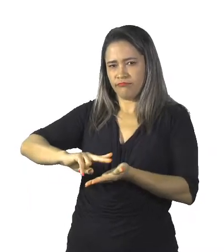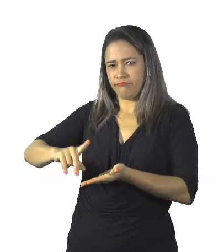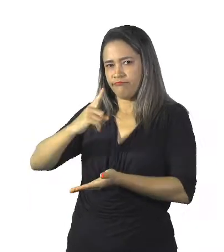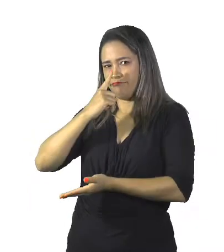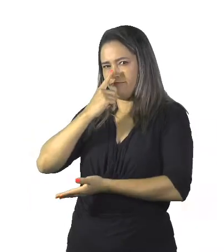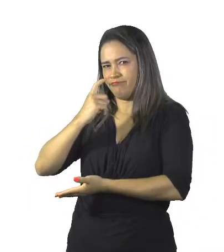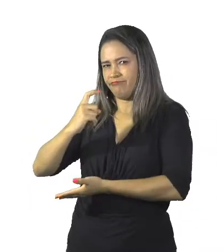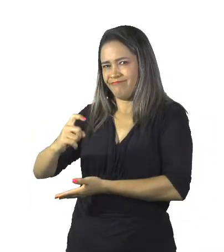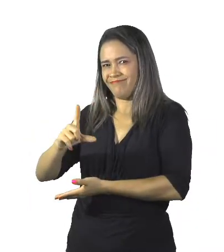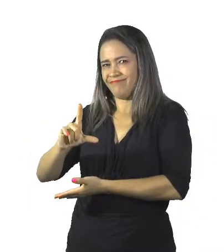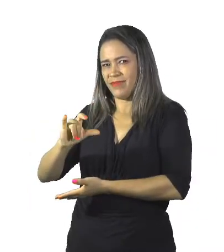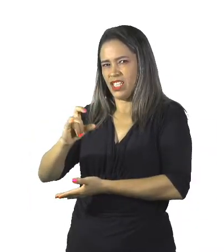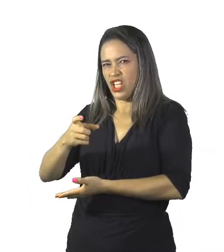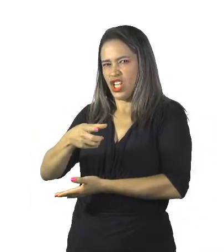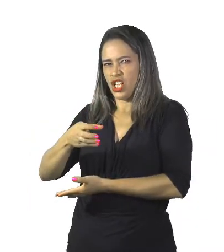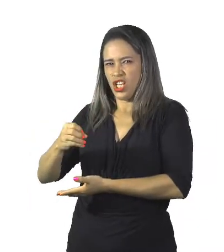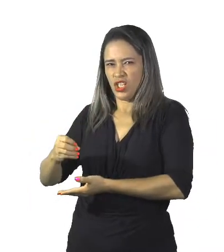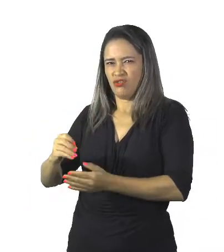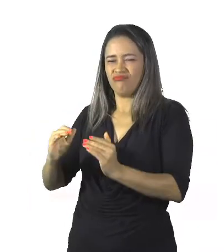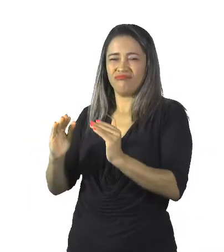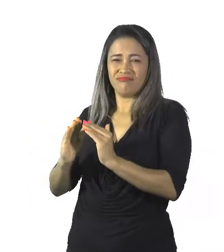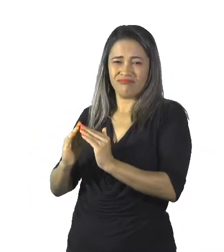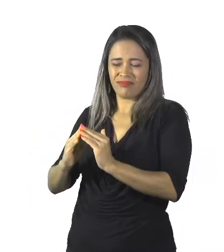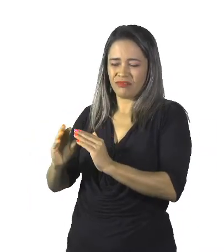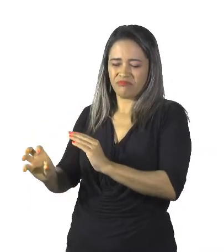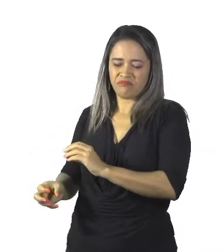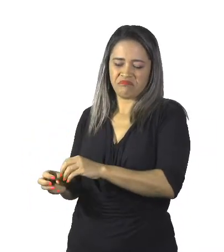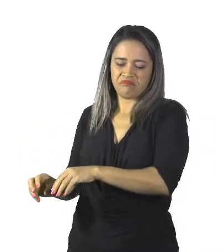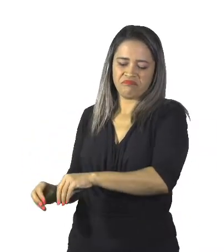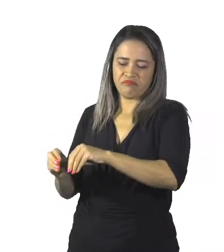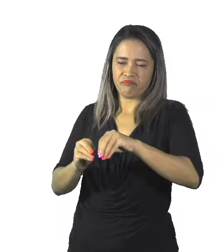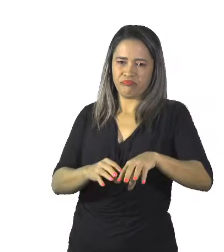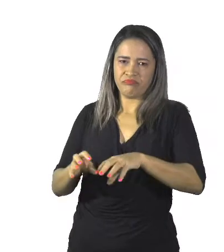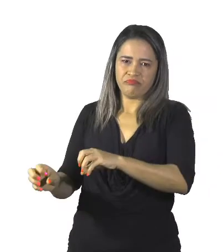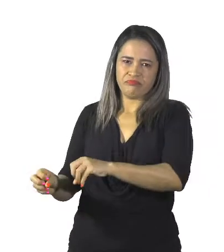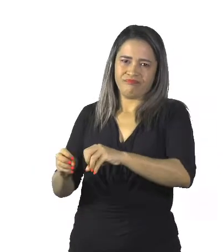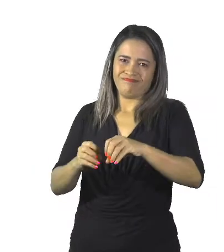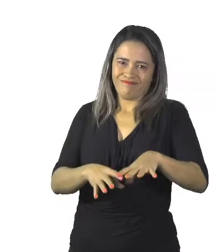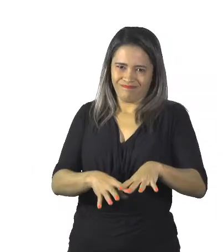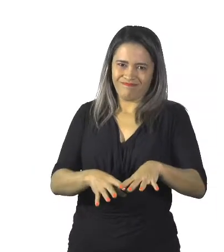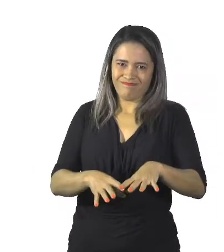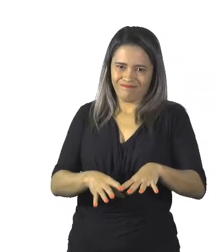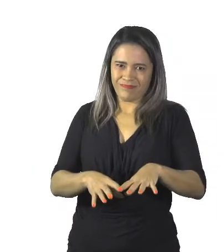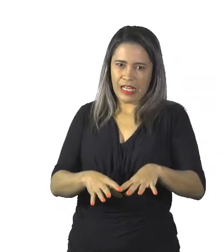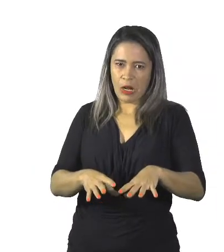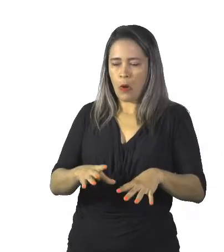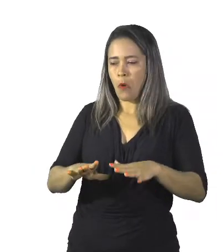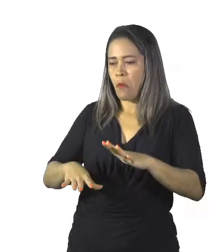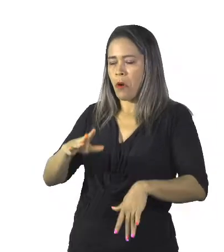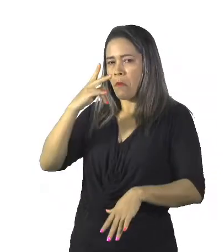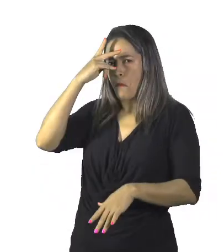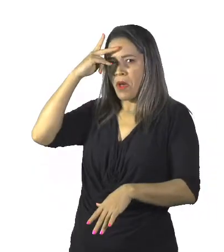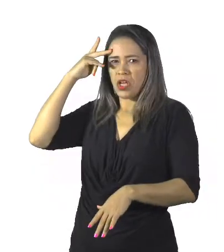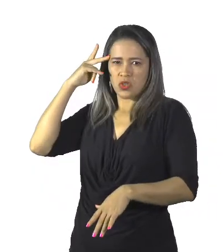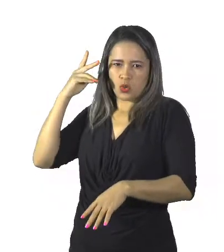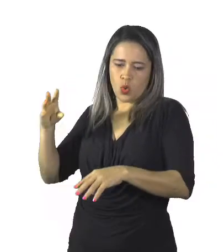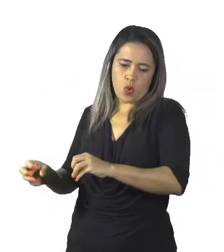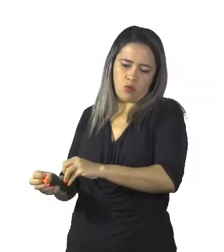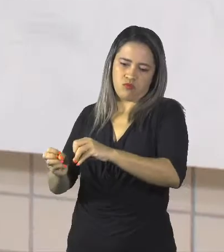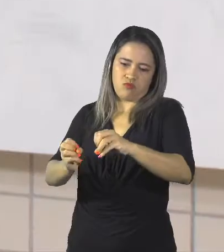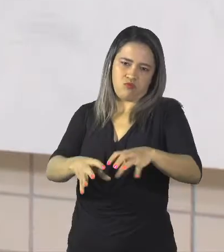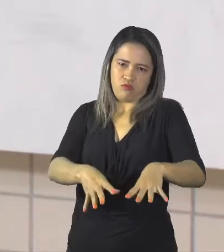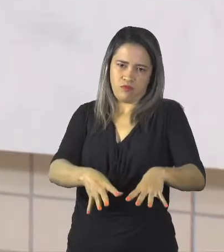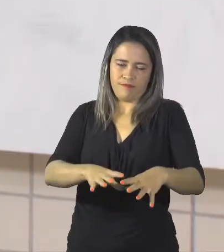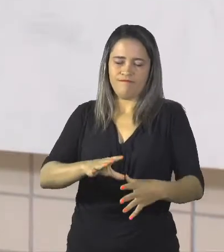né, lixo doméstico que foi depositado provavelmente por um morador na época, não é?